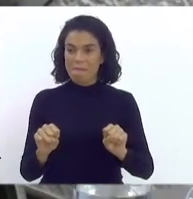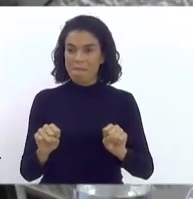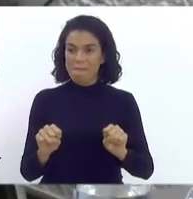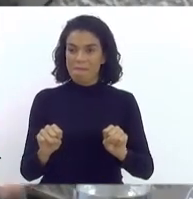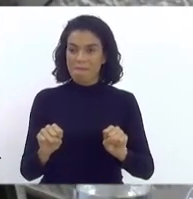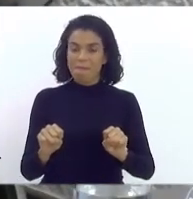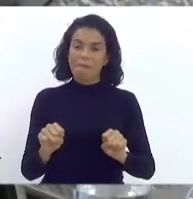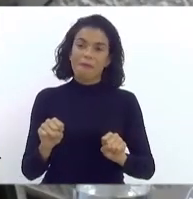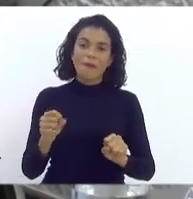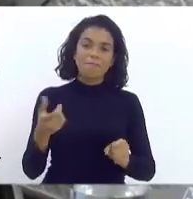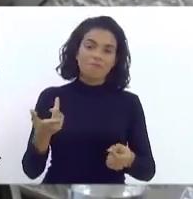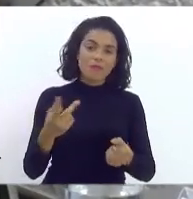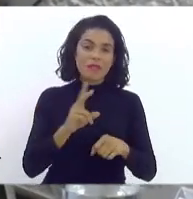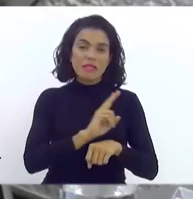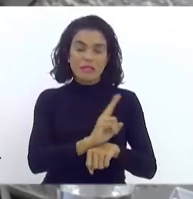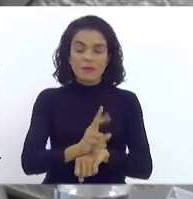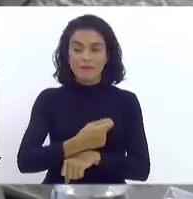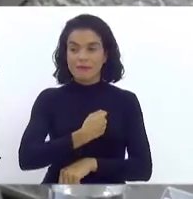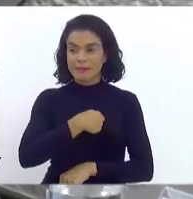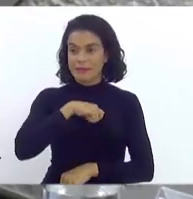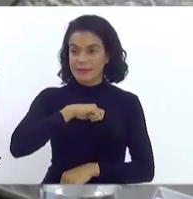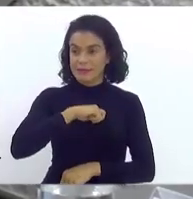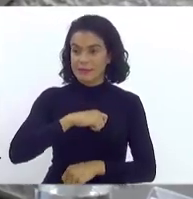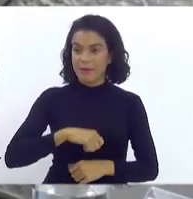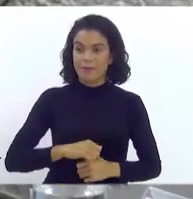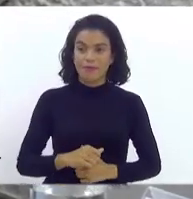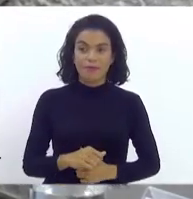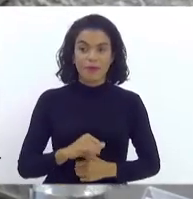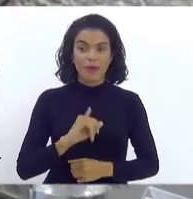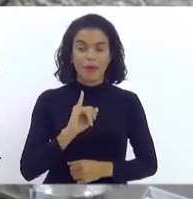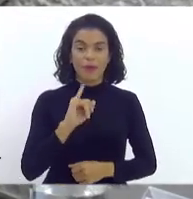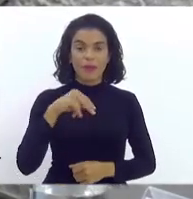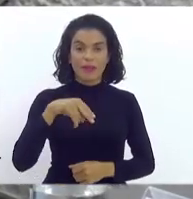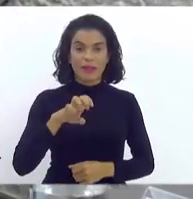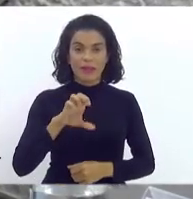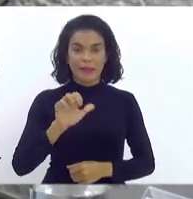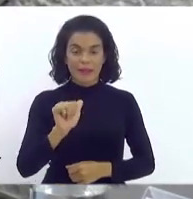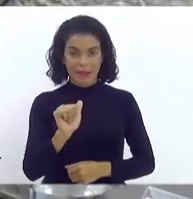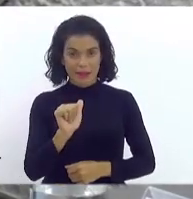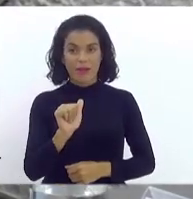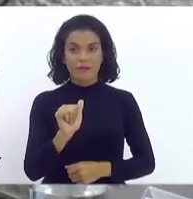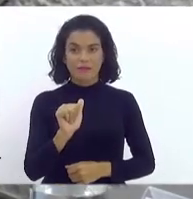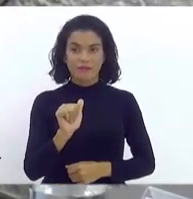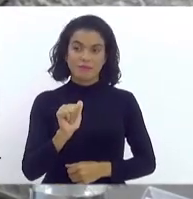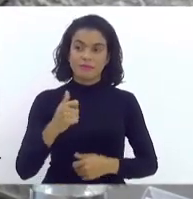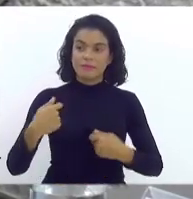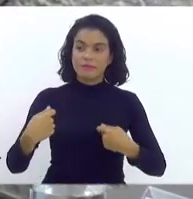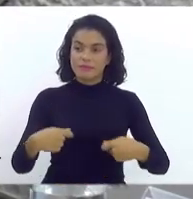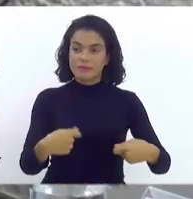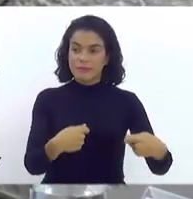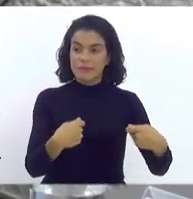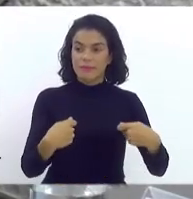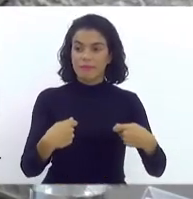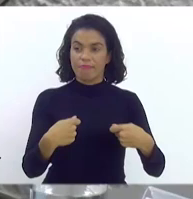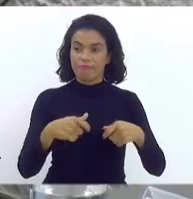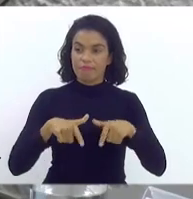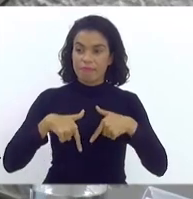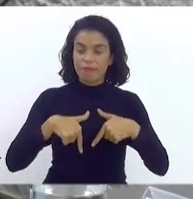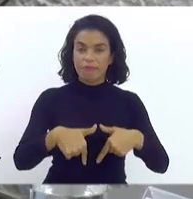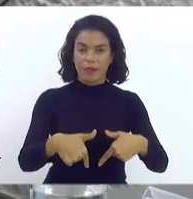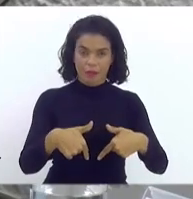de contrapesos, de fiscalizações, etc. E o INEA, com certeza, tem que ter uma